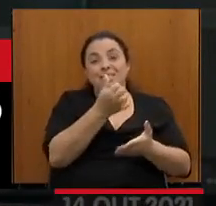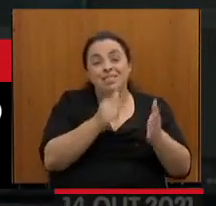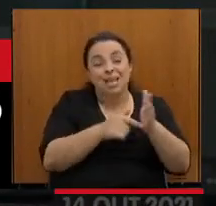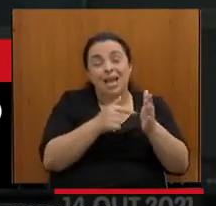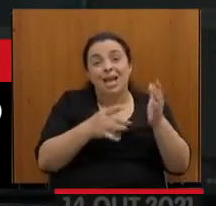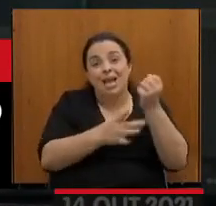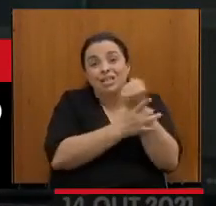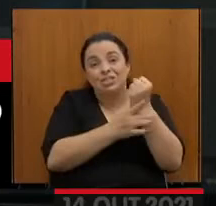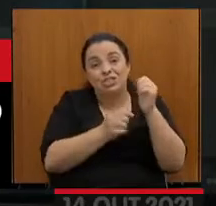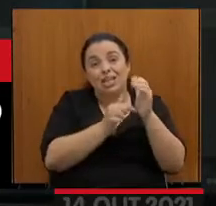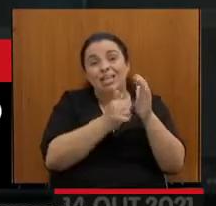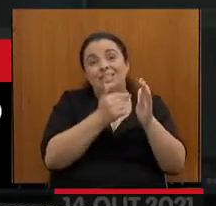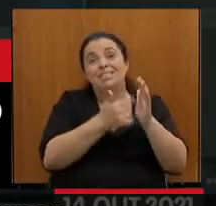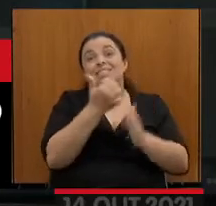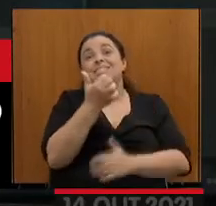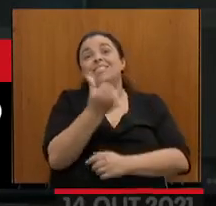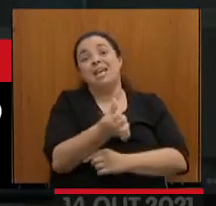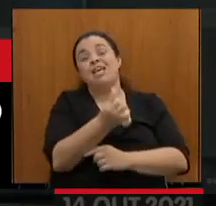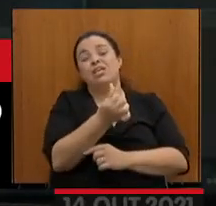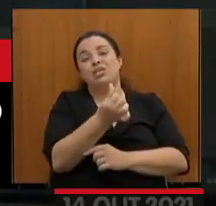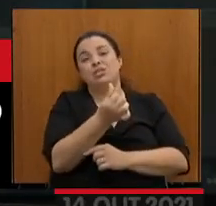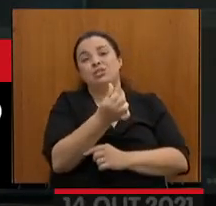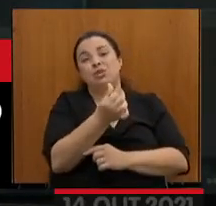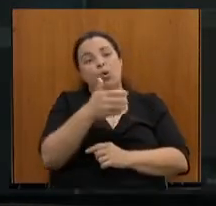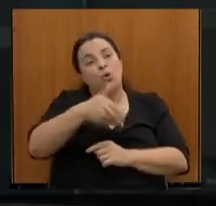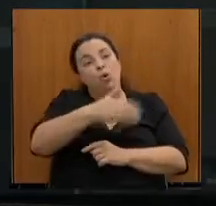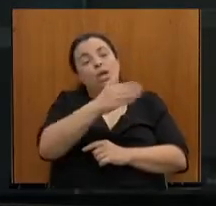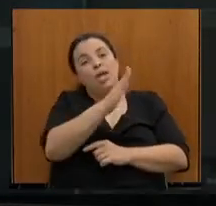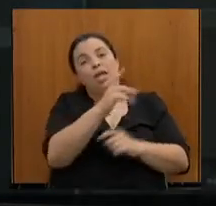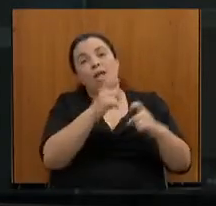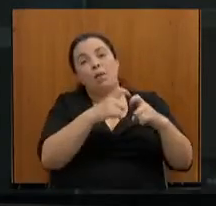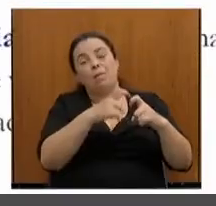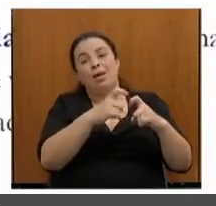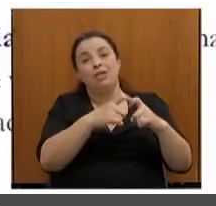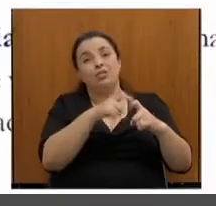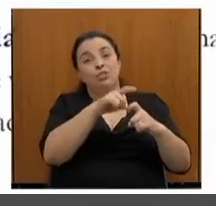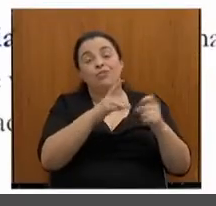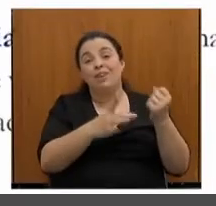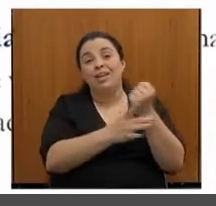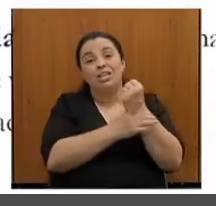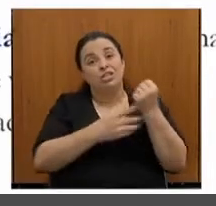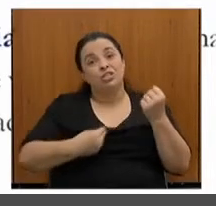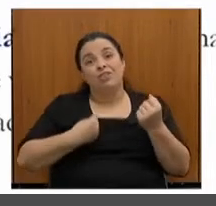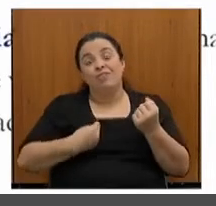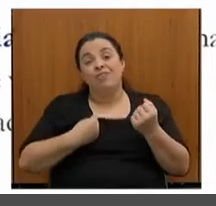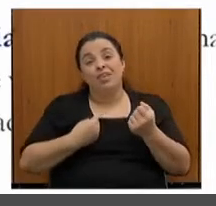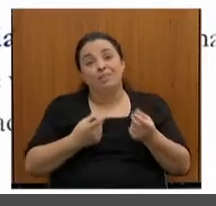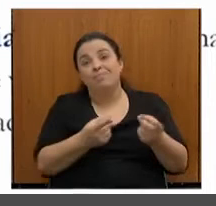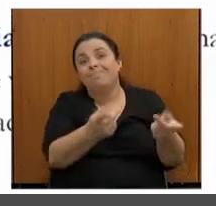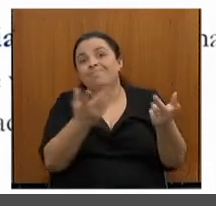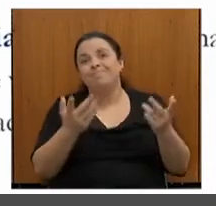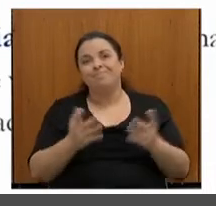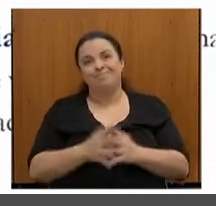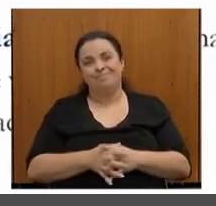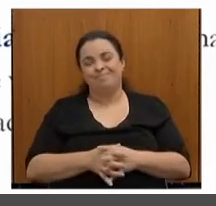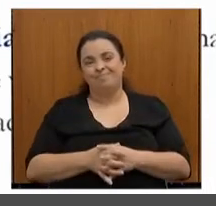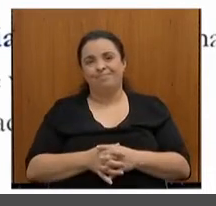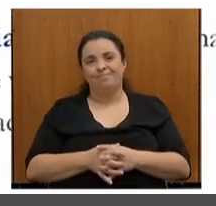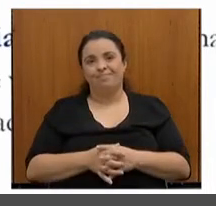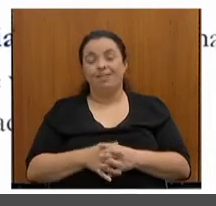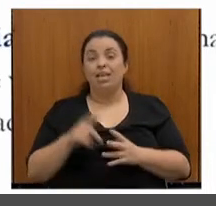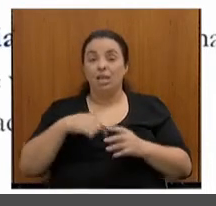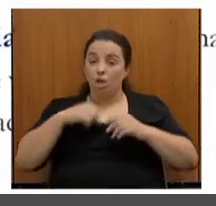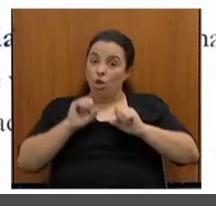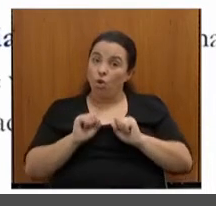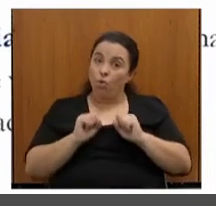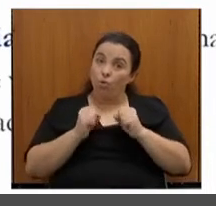E a mortalidade infantil, eu, como pediatra, eu vi o esforço que o país fez e,